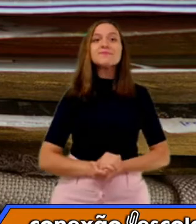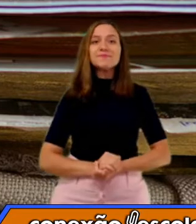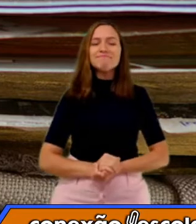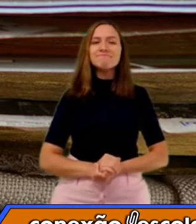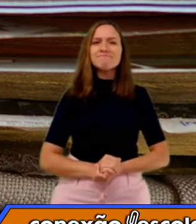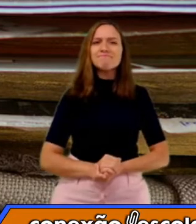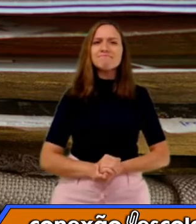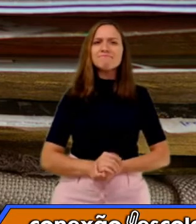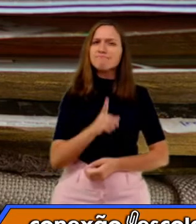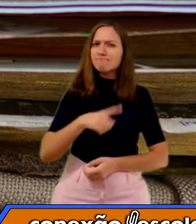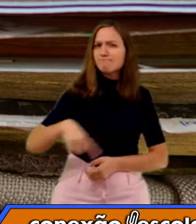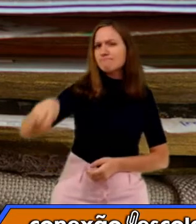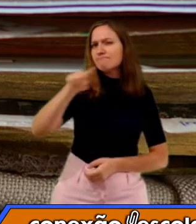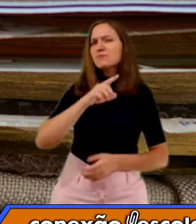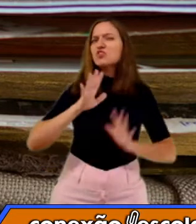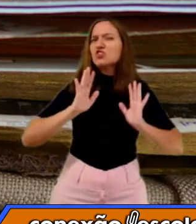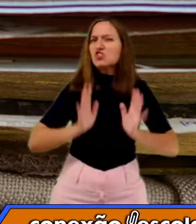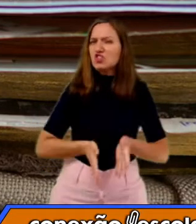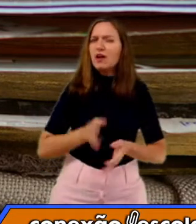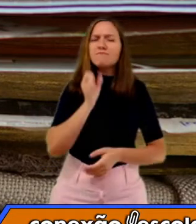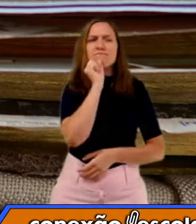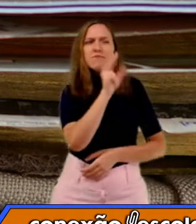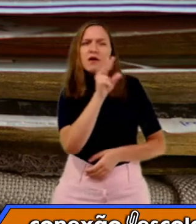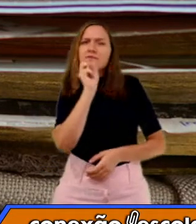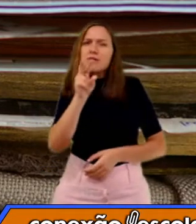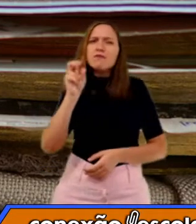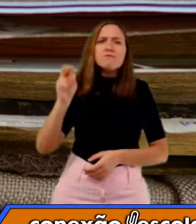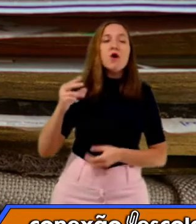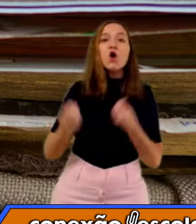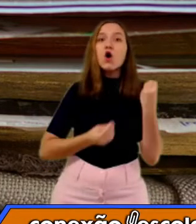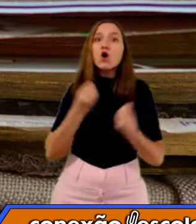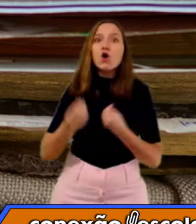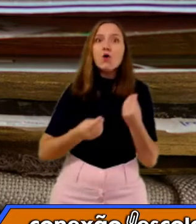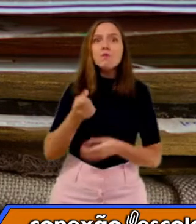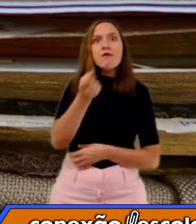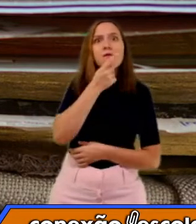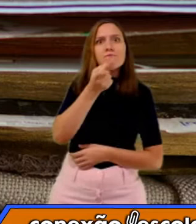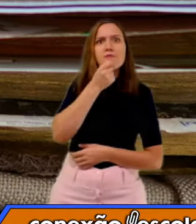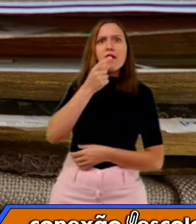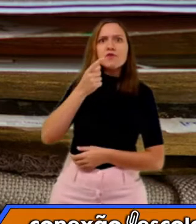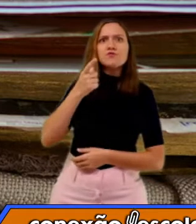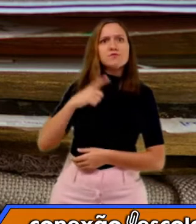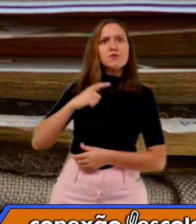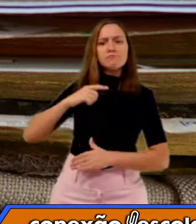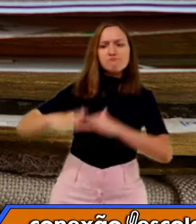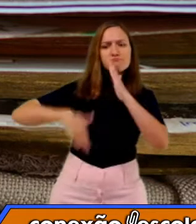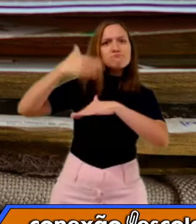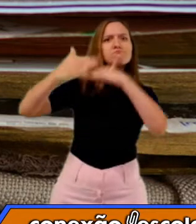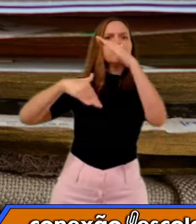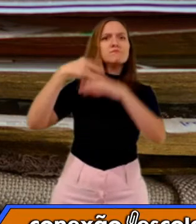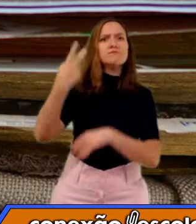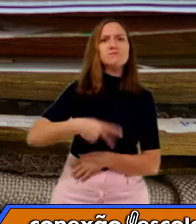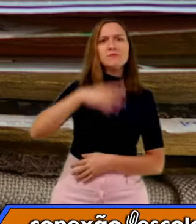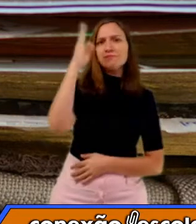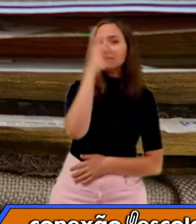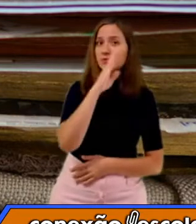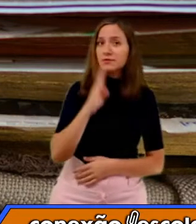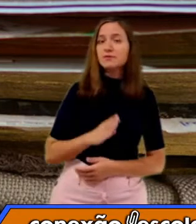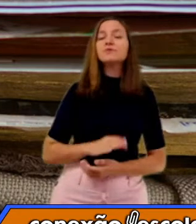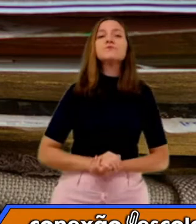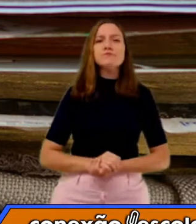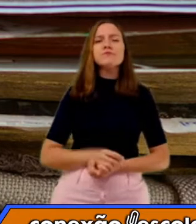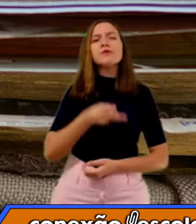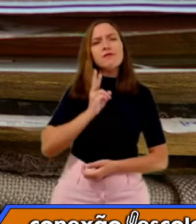Você já ouviu falar sobre essa evolução de medicamentos no Brasil? Em tudo, nós temos